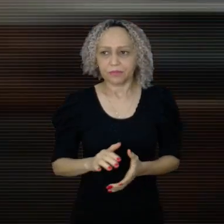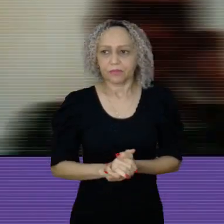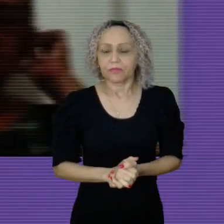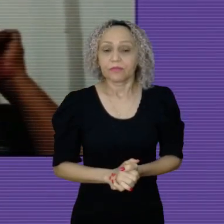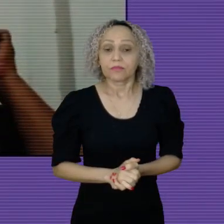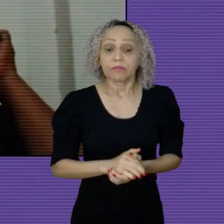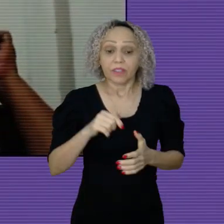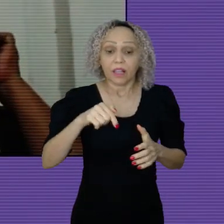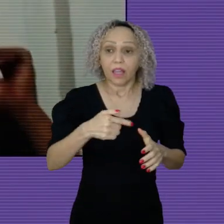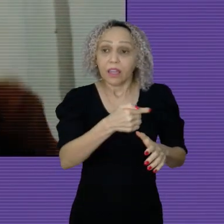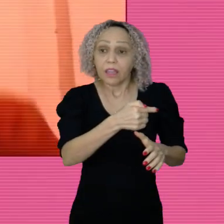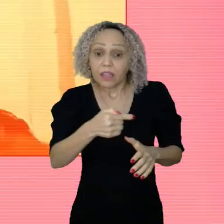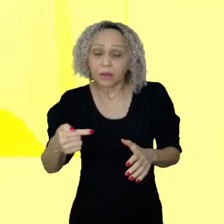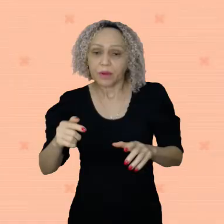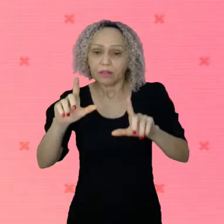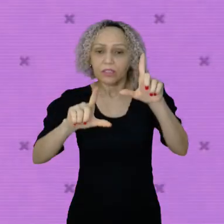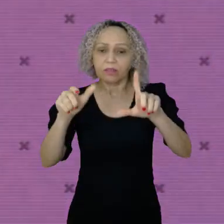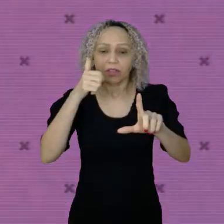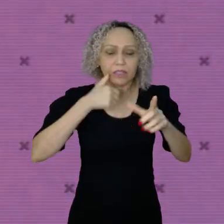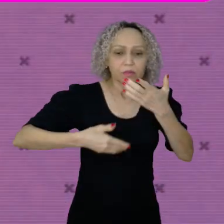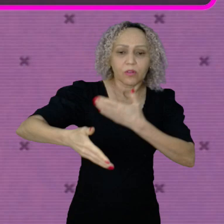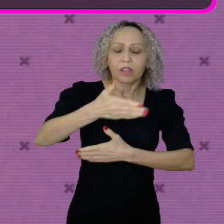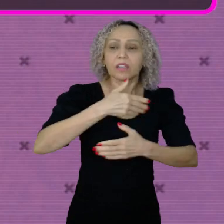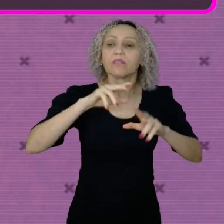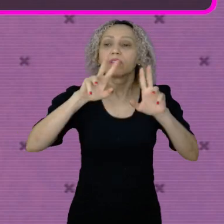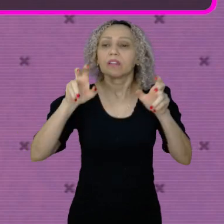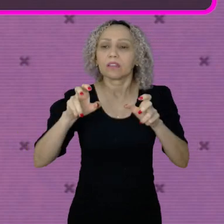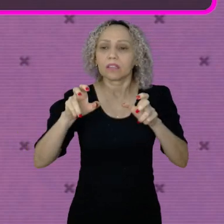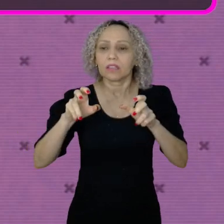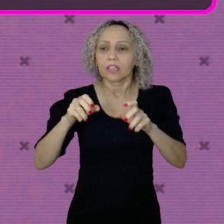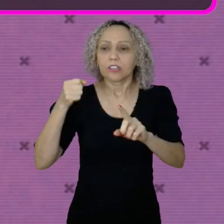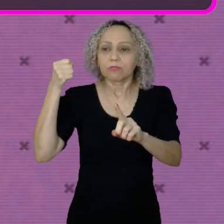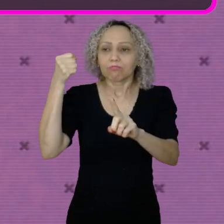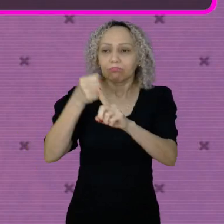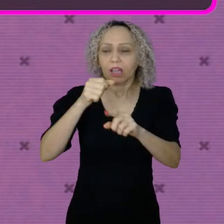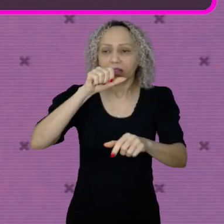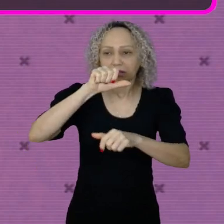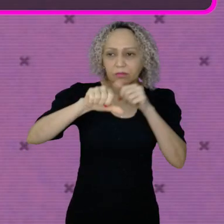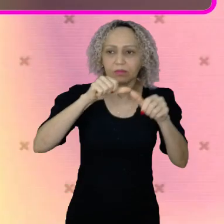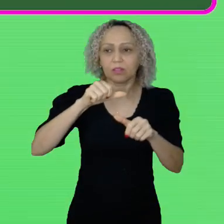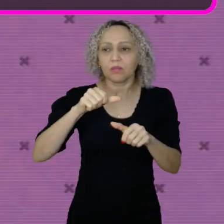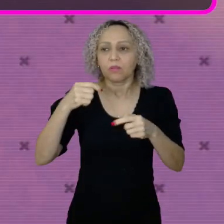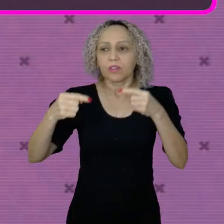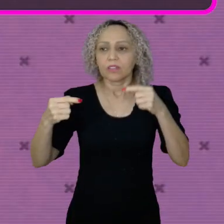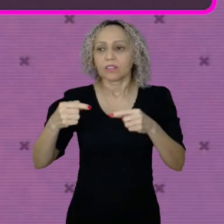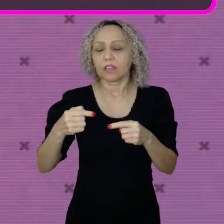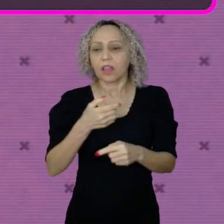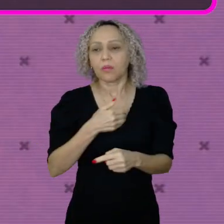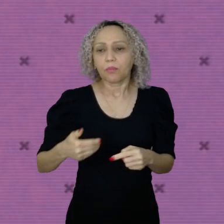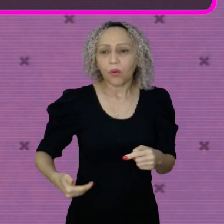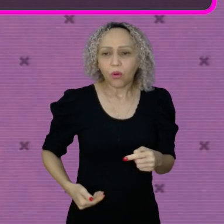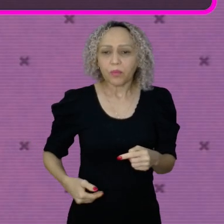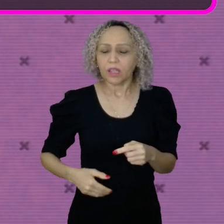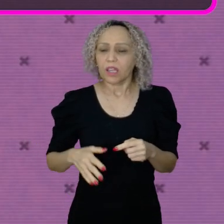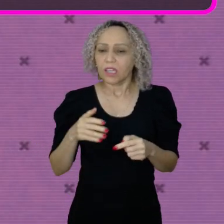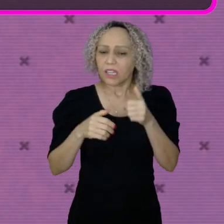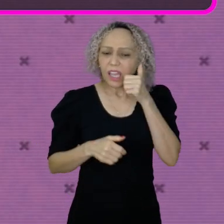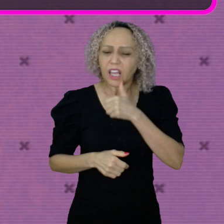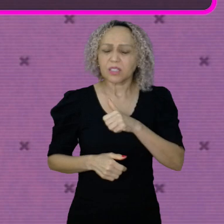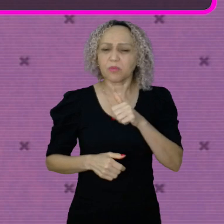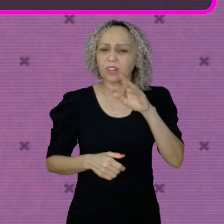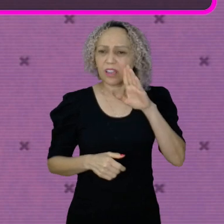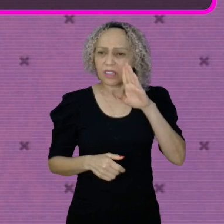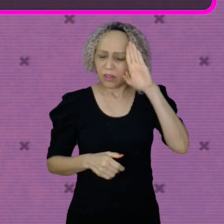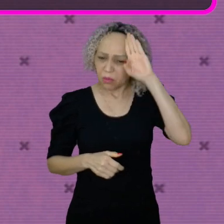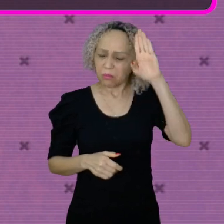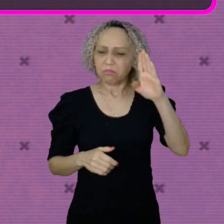Esta semana o TV Elas por Elas está falando sobre o impacto de políticas públicas que colocam as mulheres como prioridade. Acompanhe o TV Elas